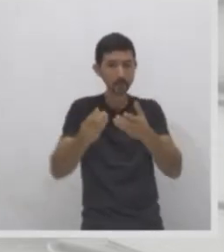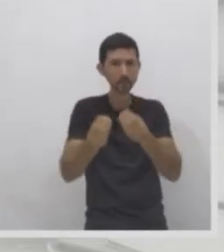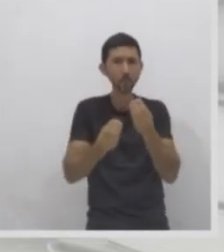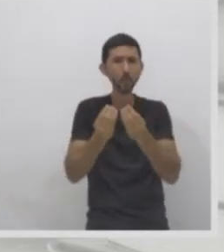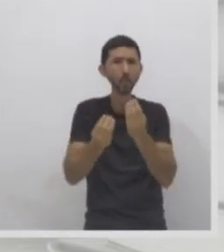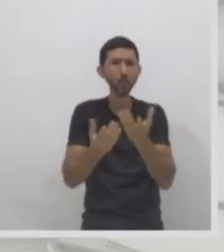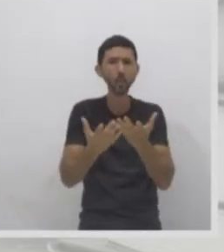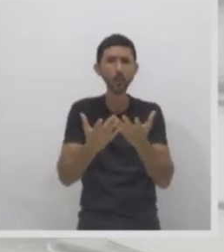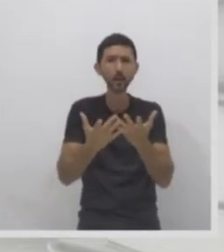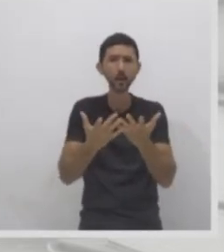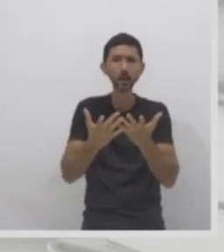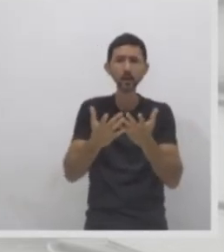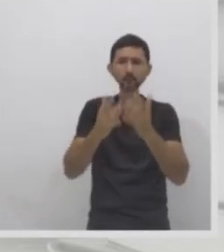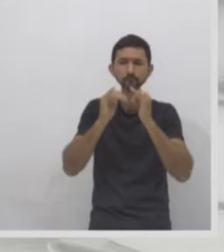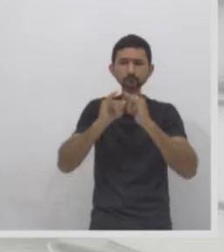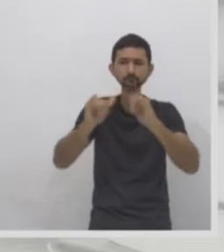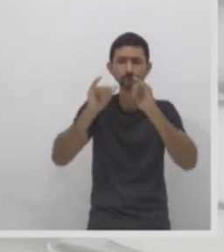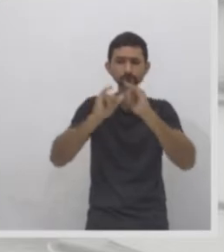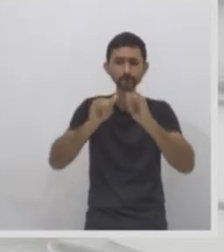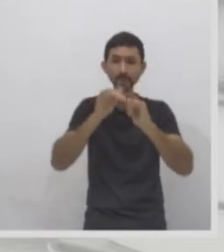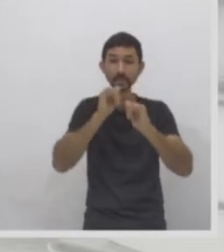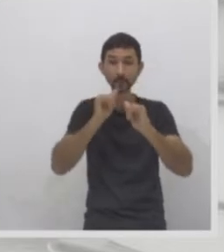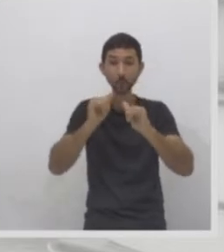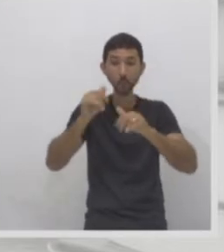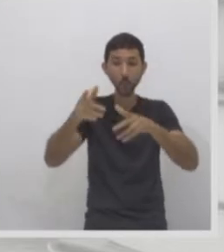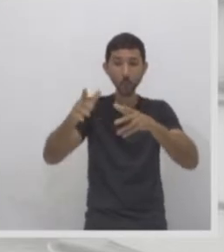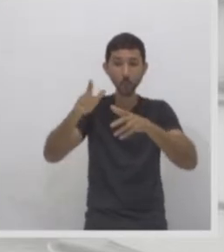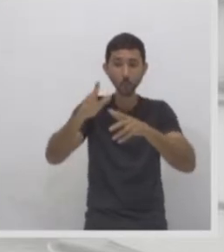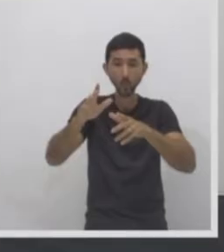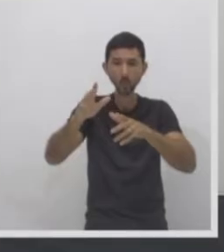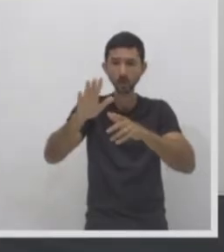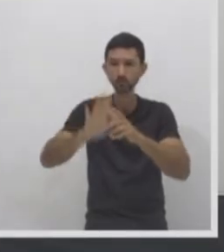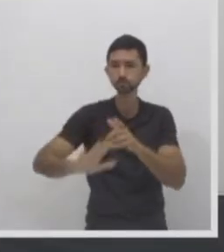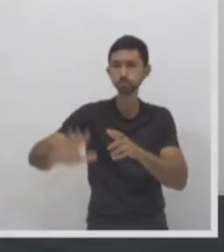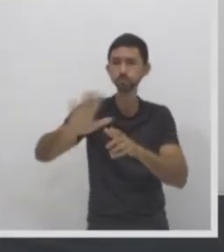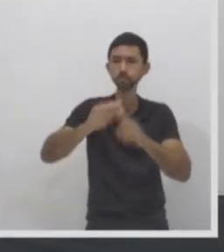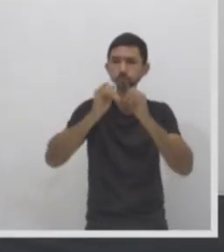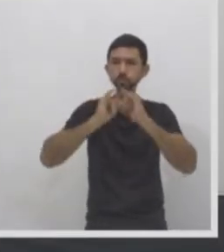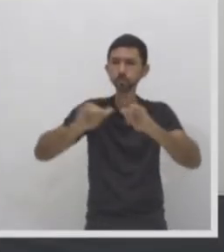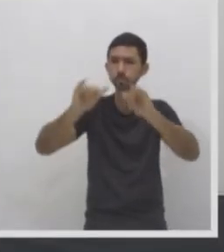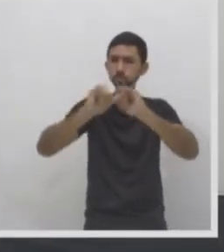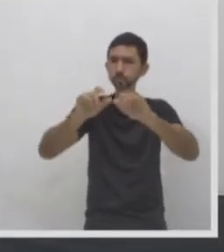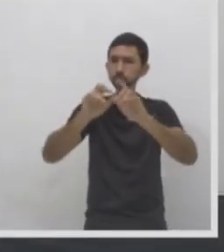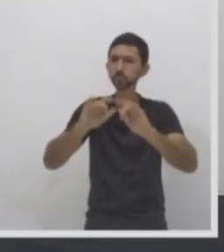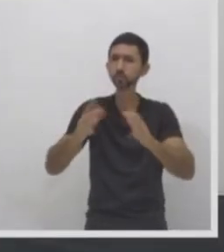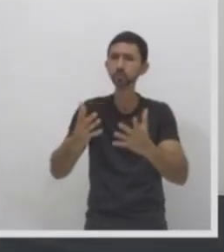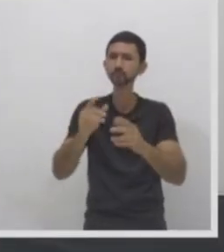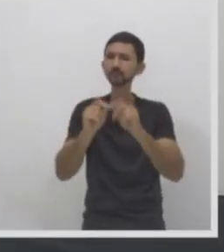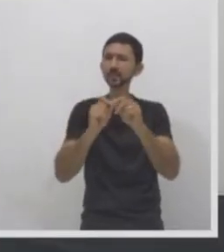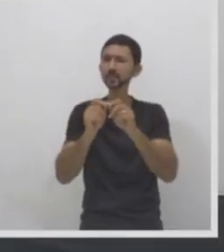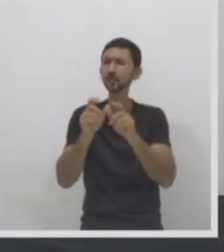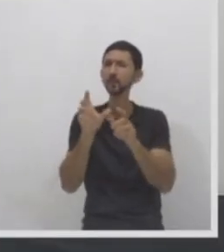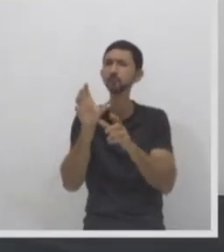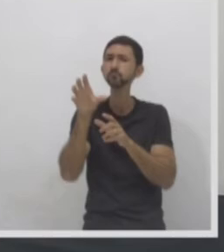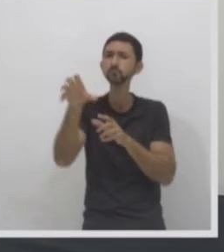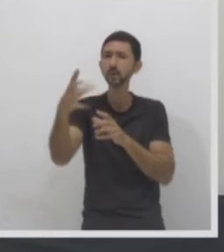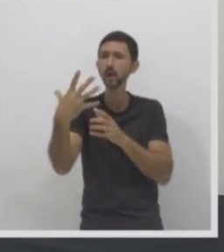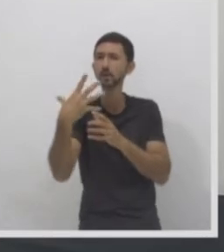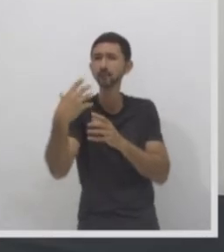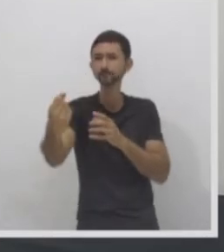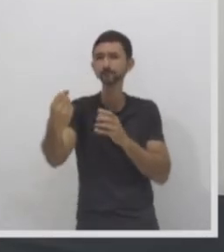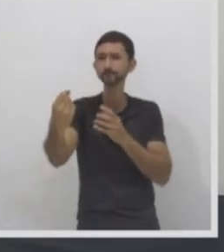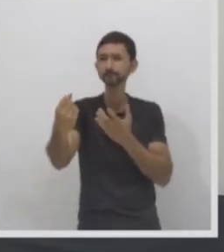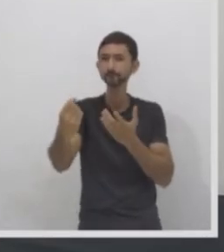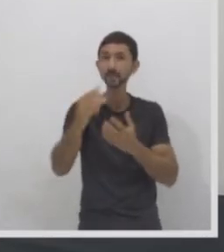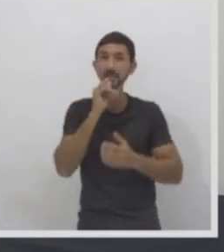quem está querendo ser alcançado, aliás, de quem que o produtor do texto ele deseja alcançar. A mesma notícia, ela